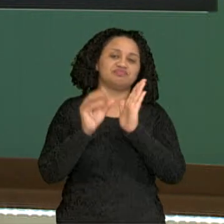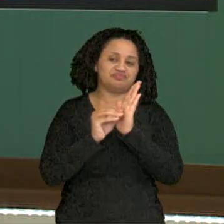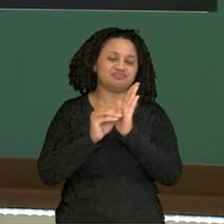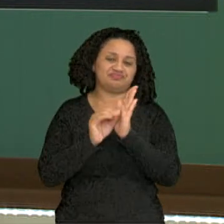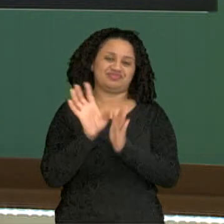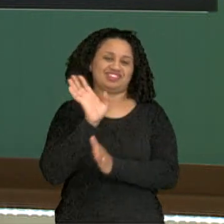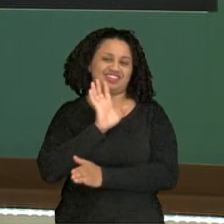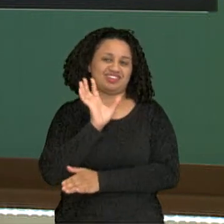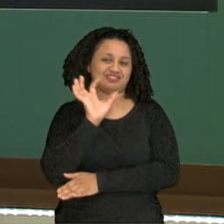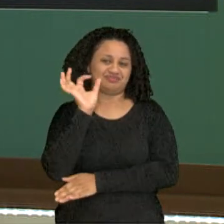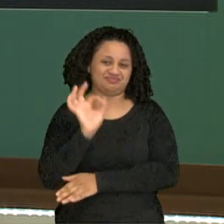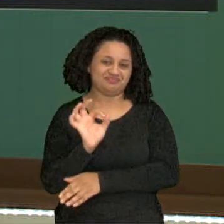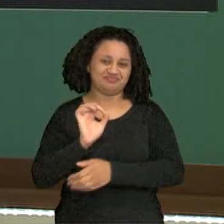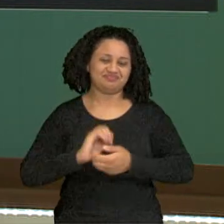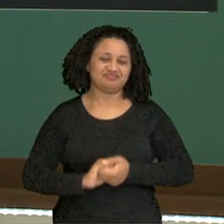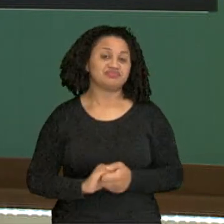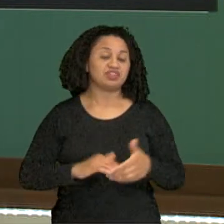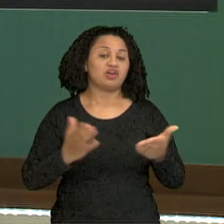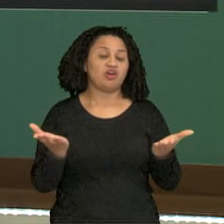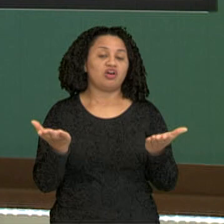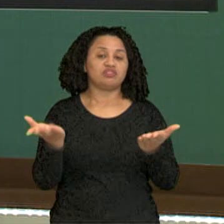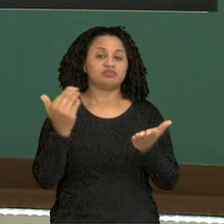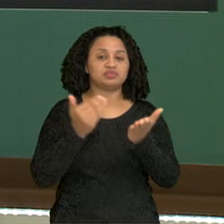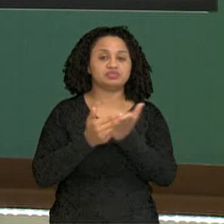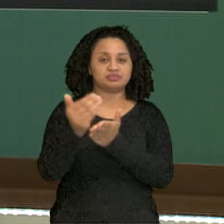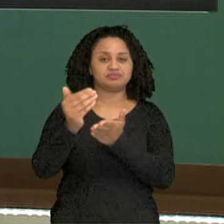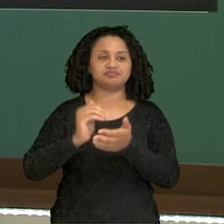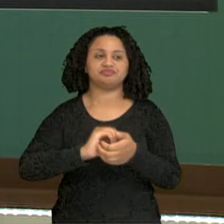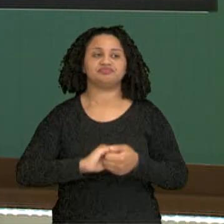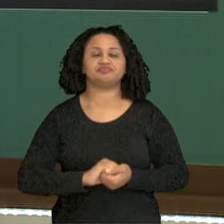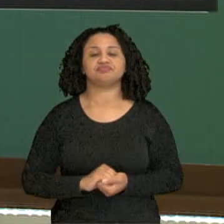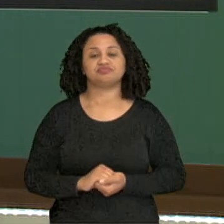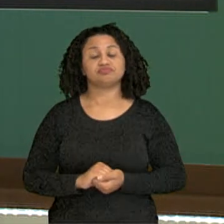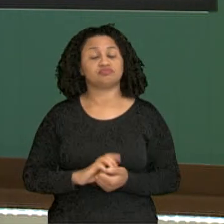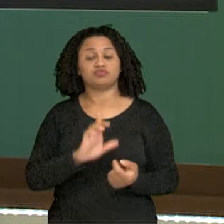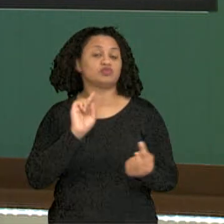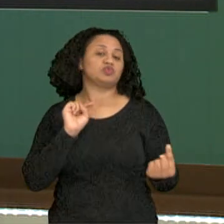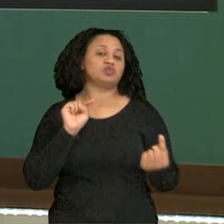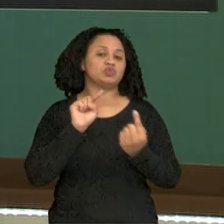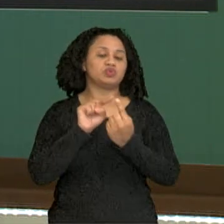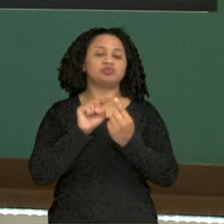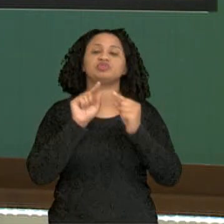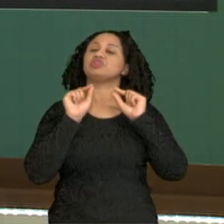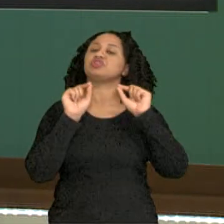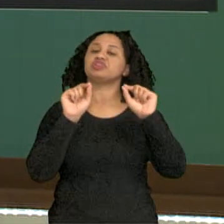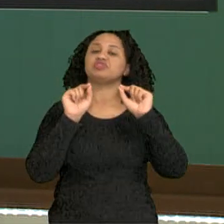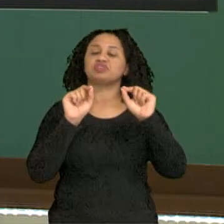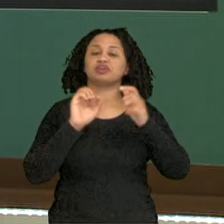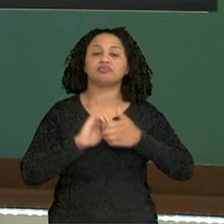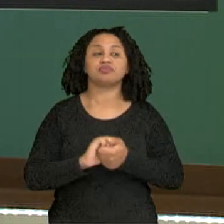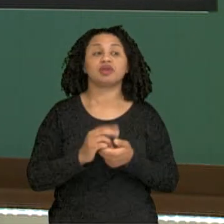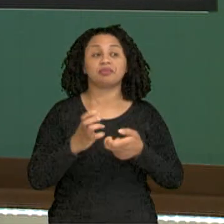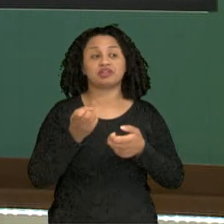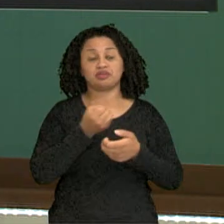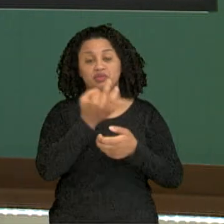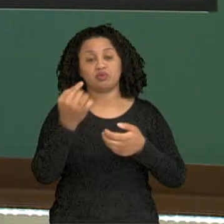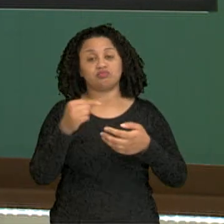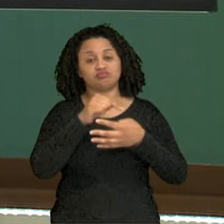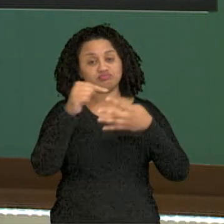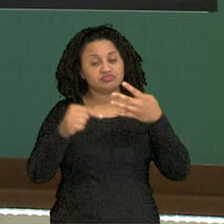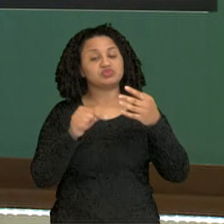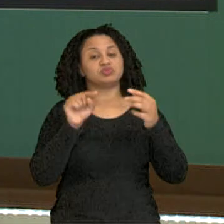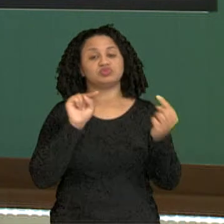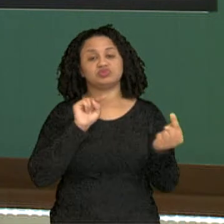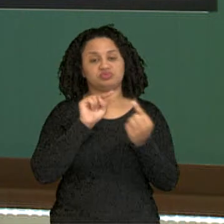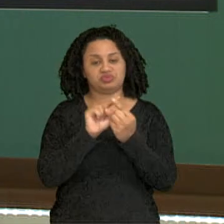é legal? Então, bora começar a aula. Para os nossos objetivos, olha quantos objetivos, porque aqui